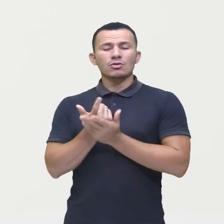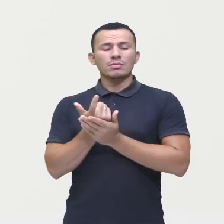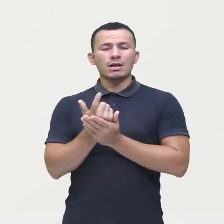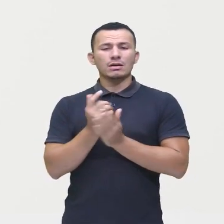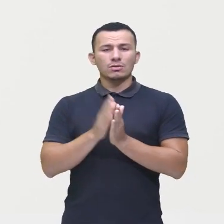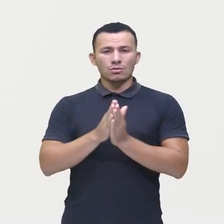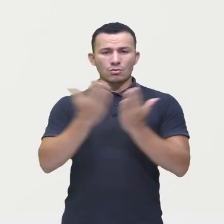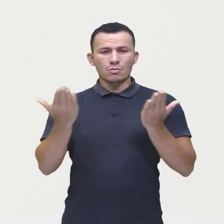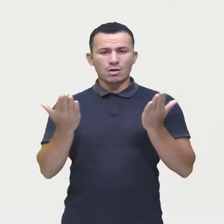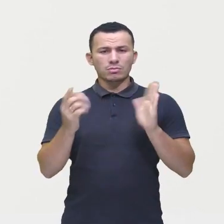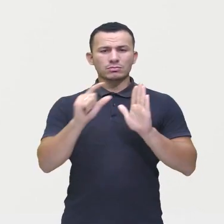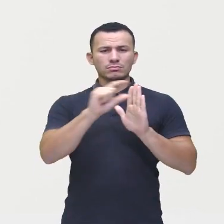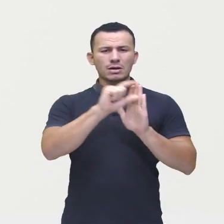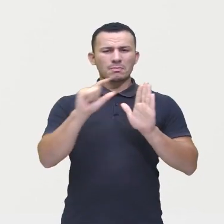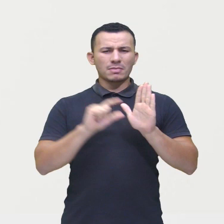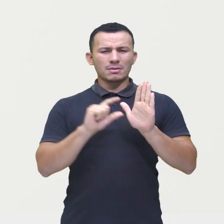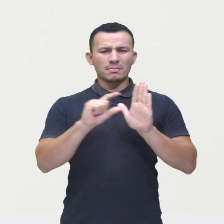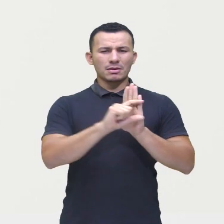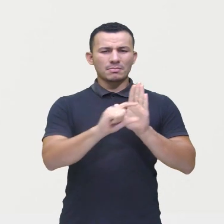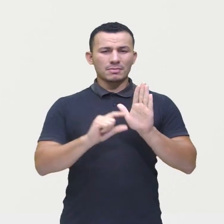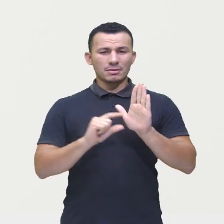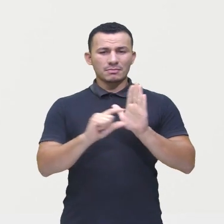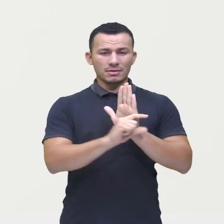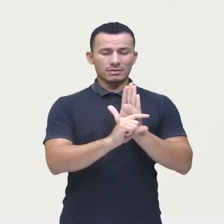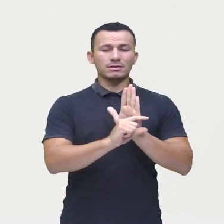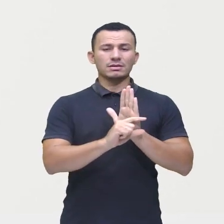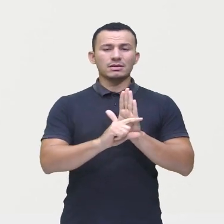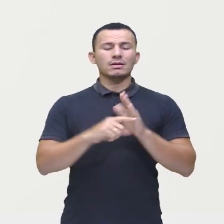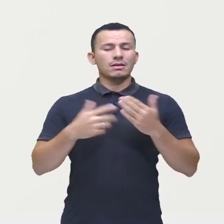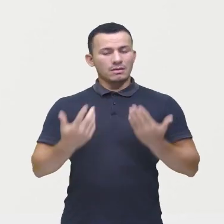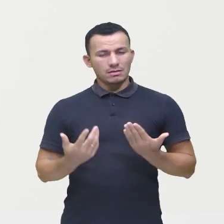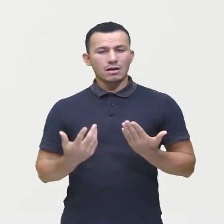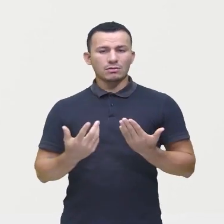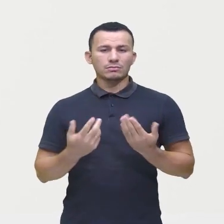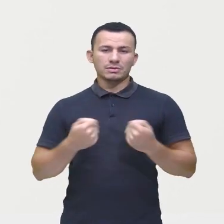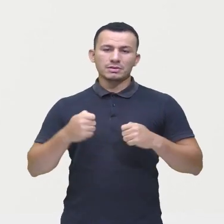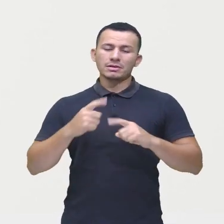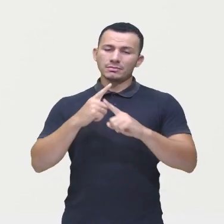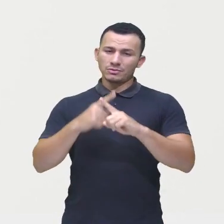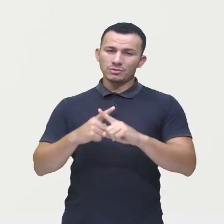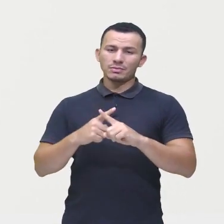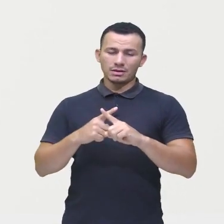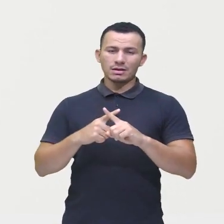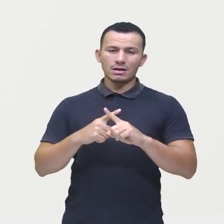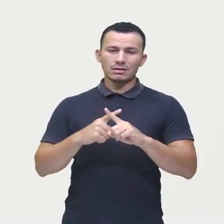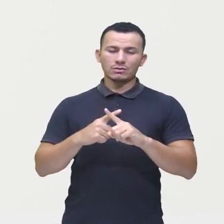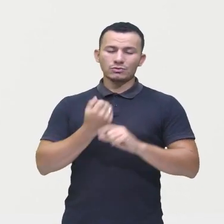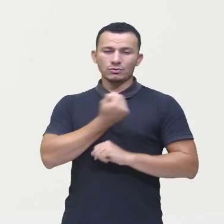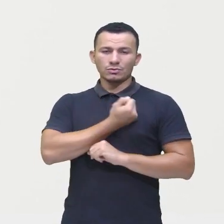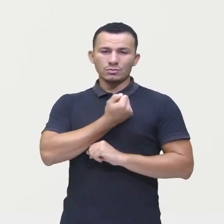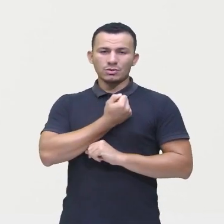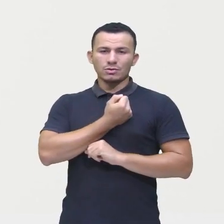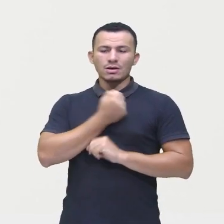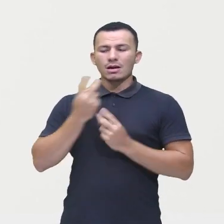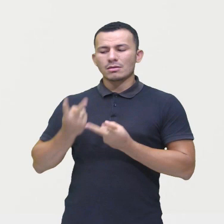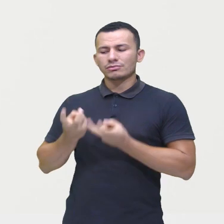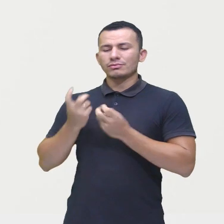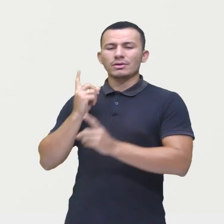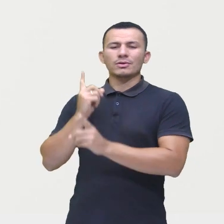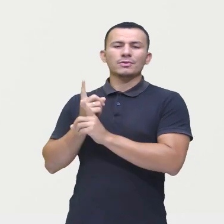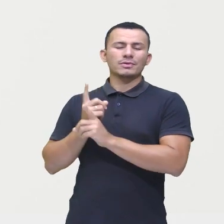ele deseja completar o seu álbum, então eu vou ter que fazer o quê? Vou multiplicar esses valores aí e descobrir quanto é que